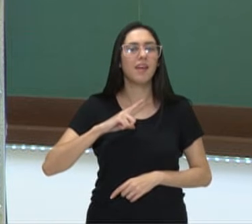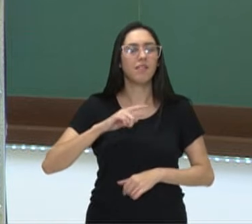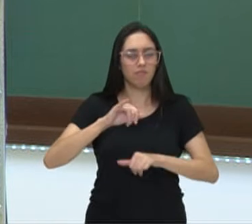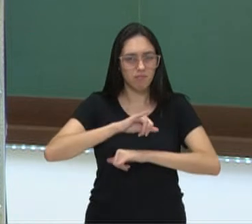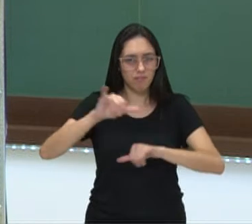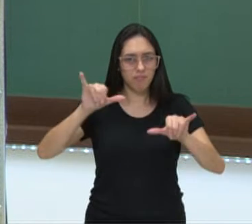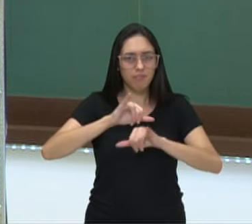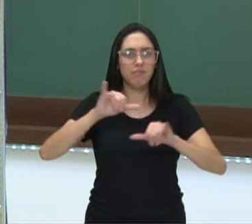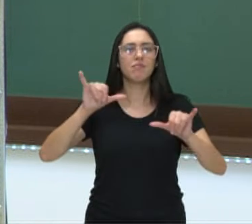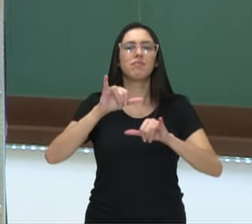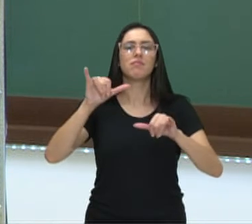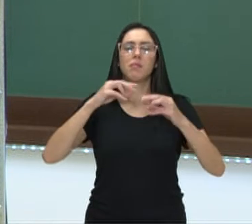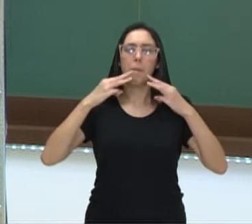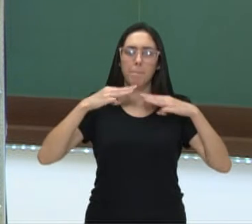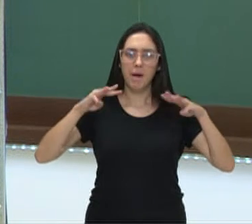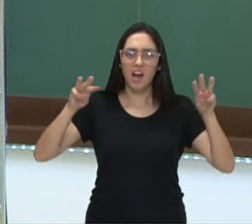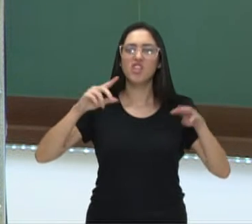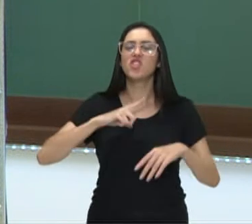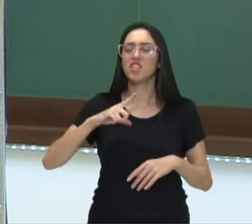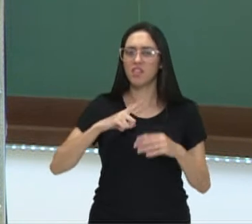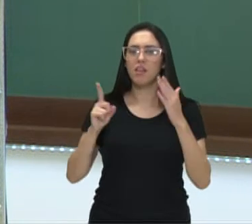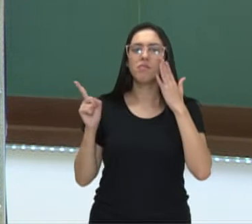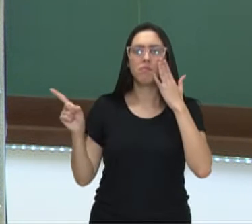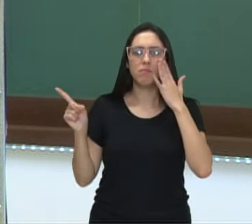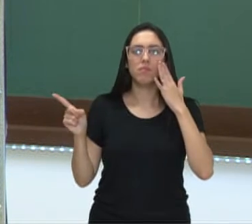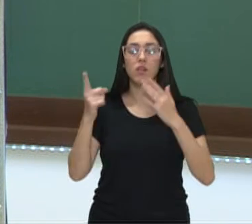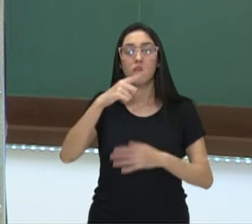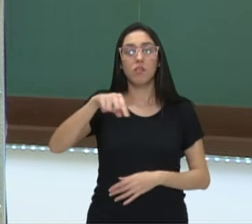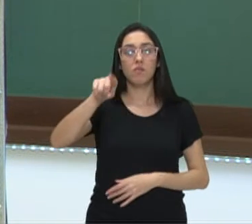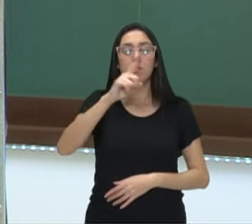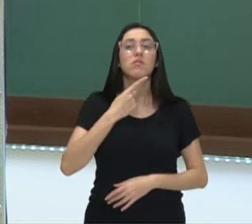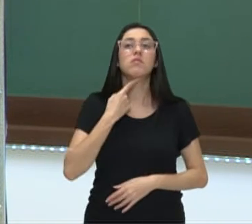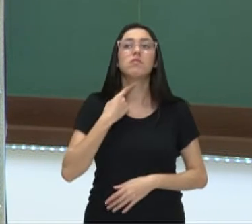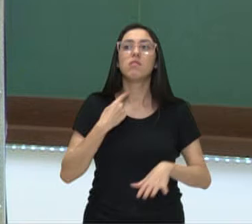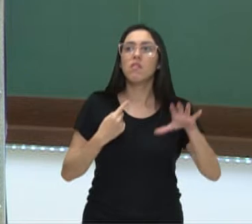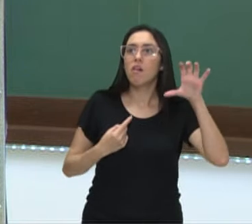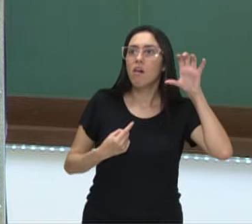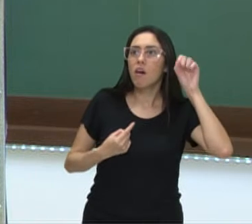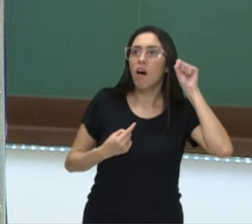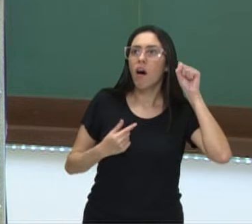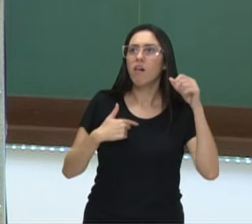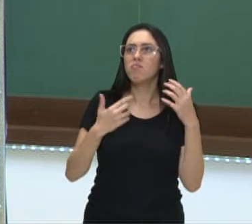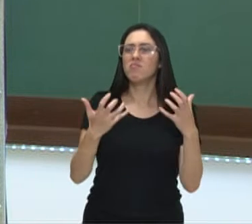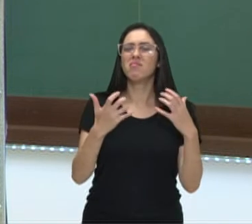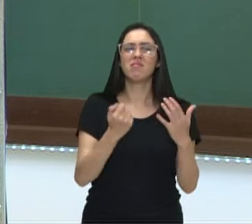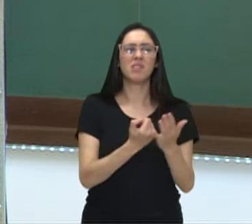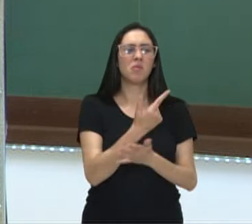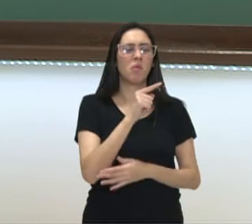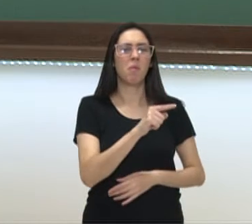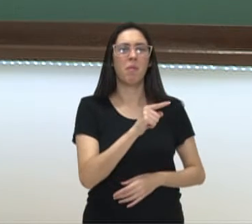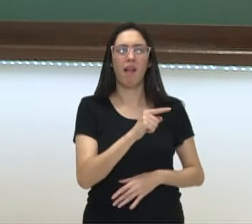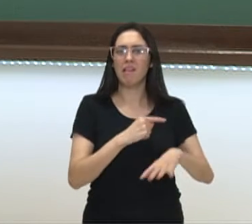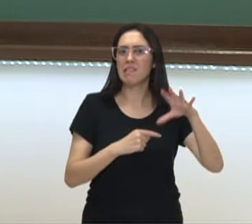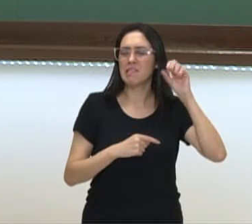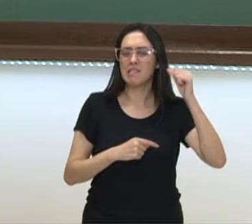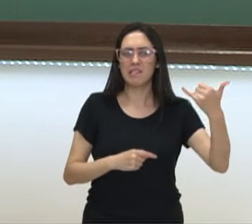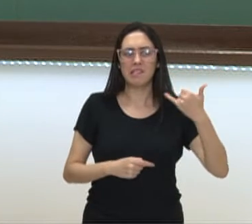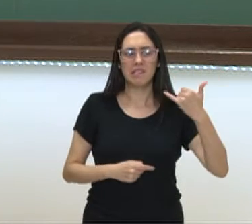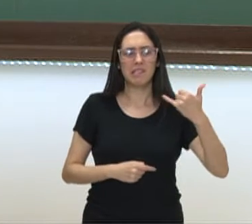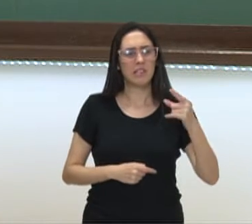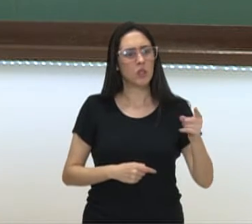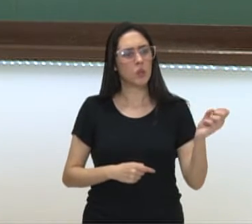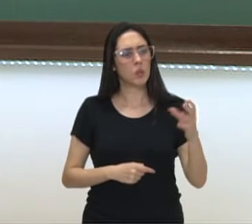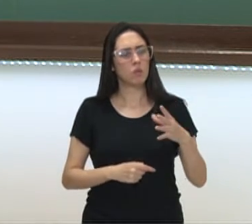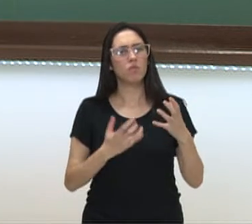anúncios publicitários que vão fazer com que você queira consumir determinados produtos. A linguagem utilizada